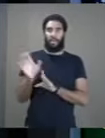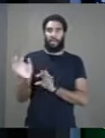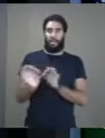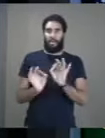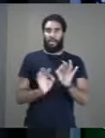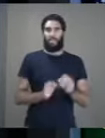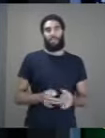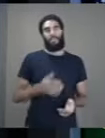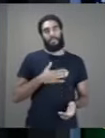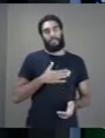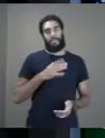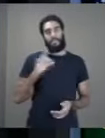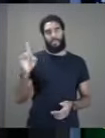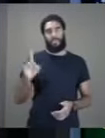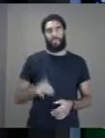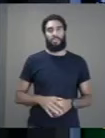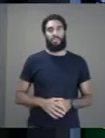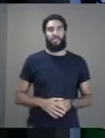Pelo amor de Deus.